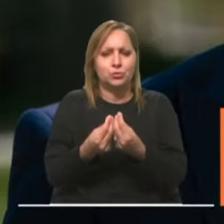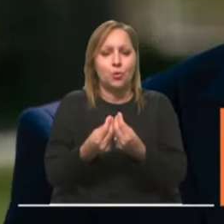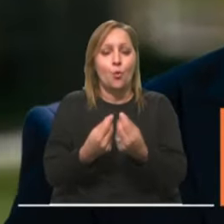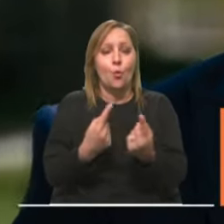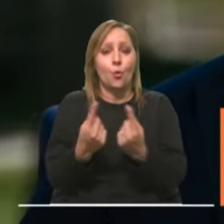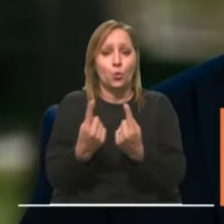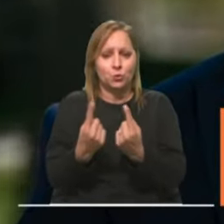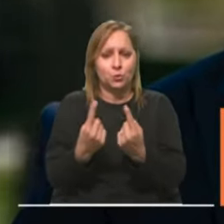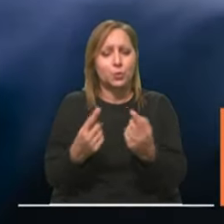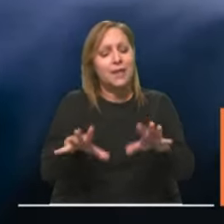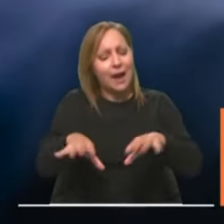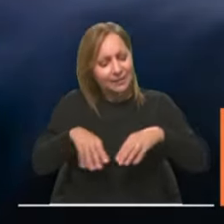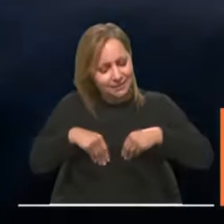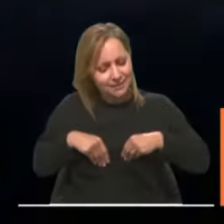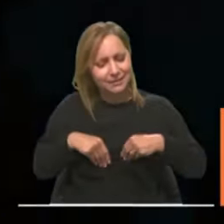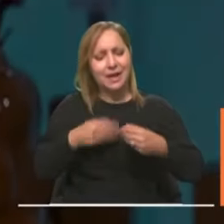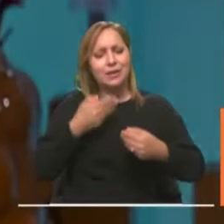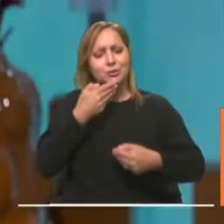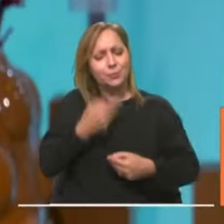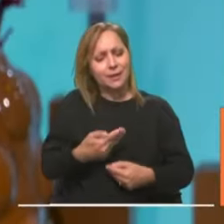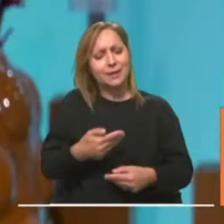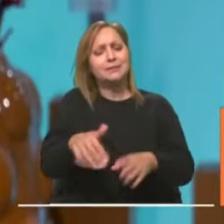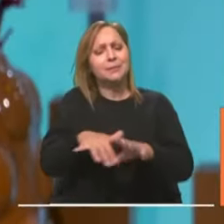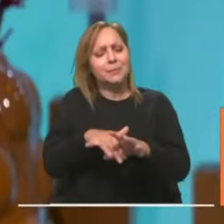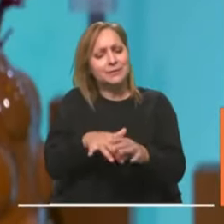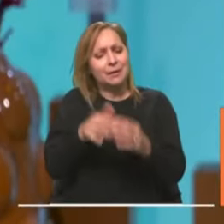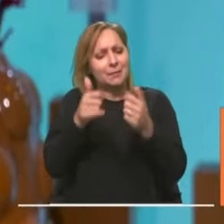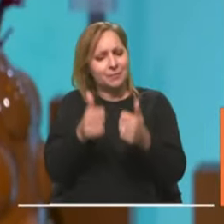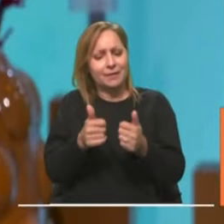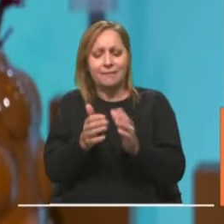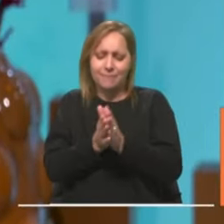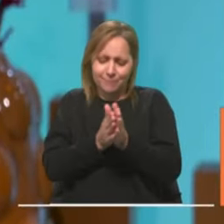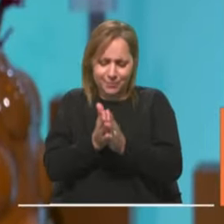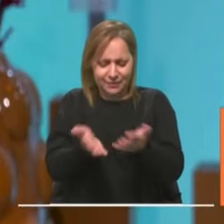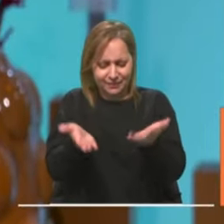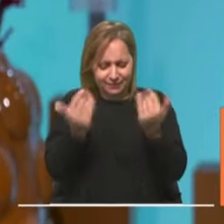dois a experiência da mesma forma e bora viver esta aventura.